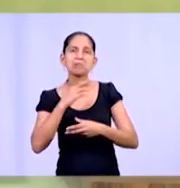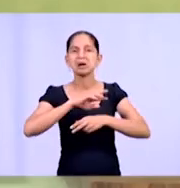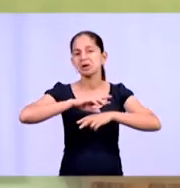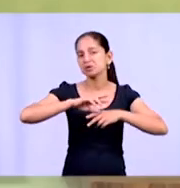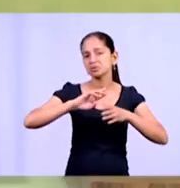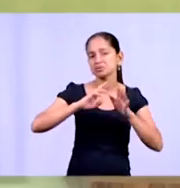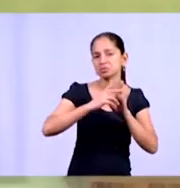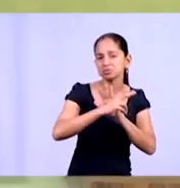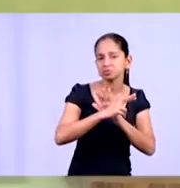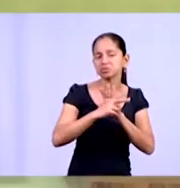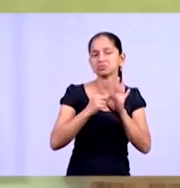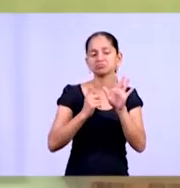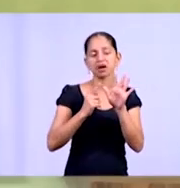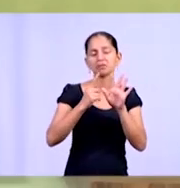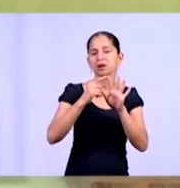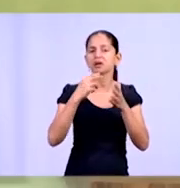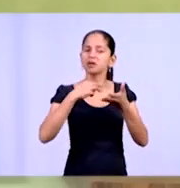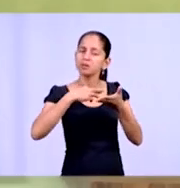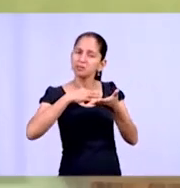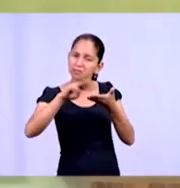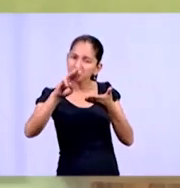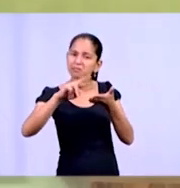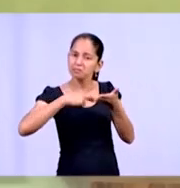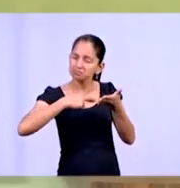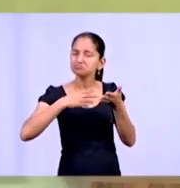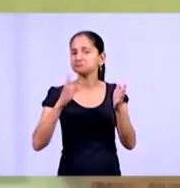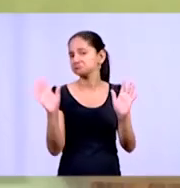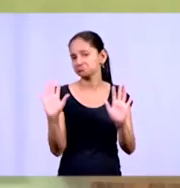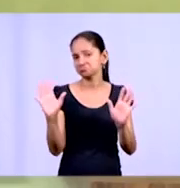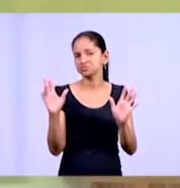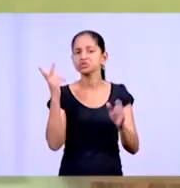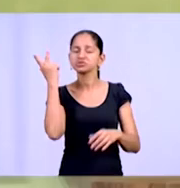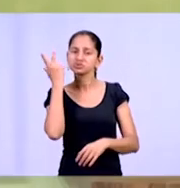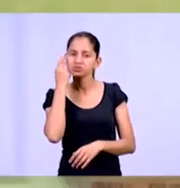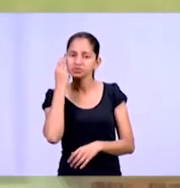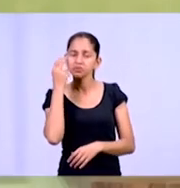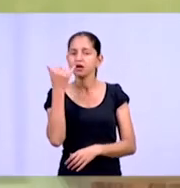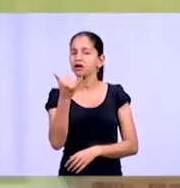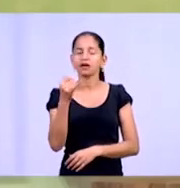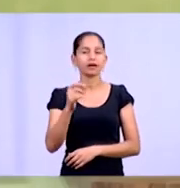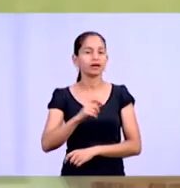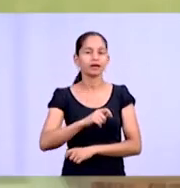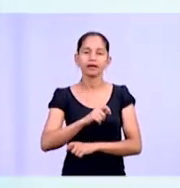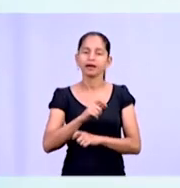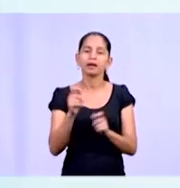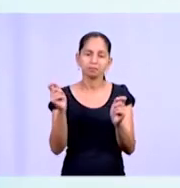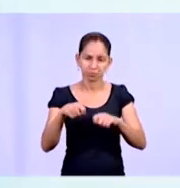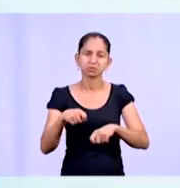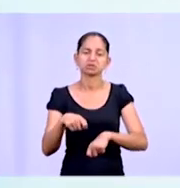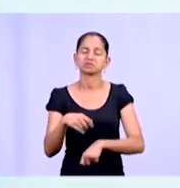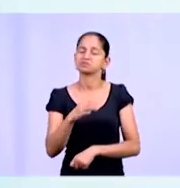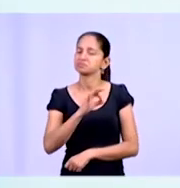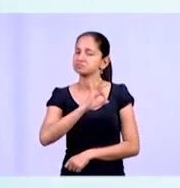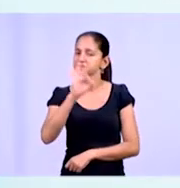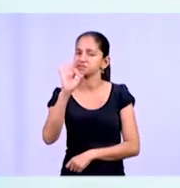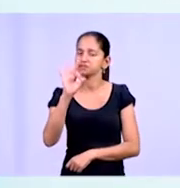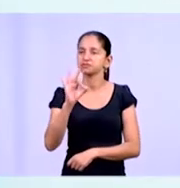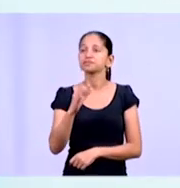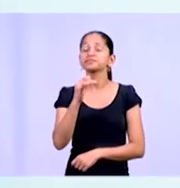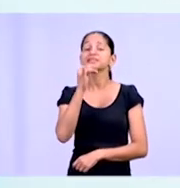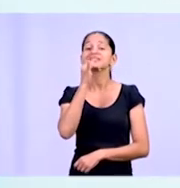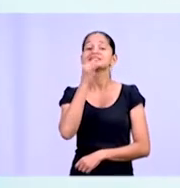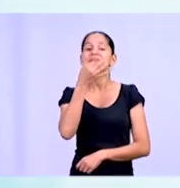enfim, né, manda mensagem, recebe. Então a agilidade que o celular trouxe é impressionante. Gente, vamos